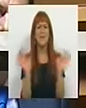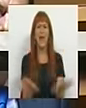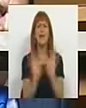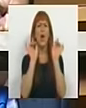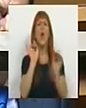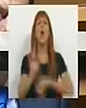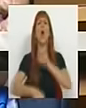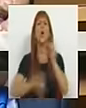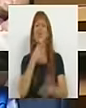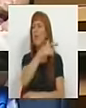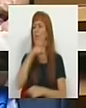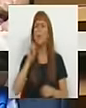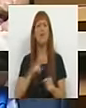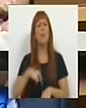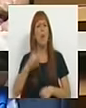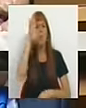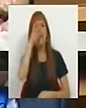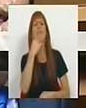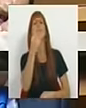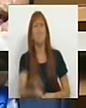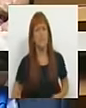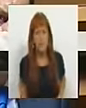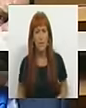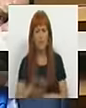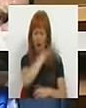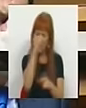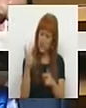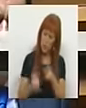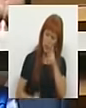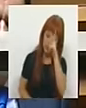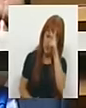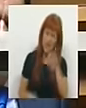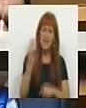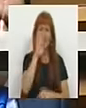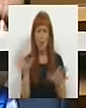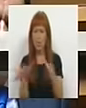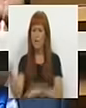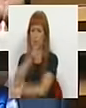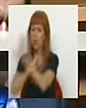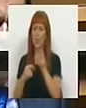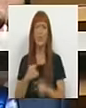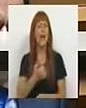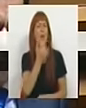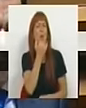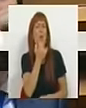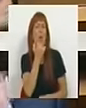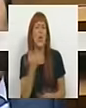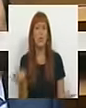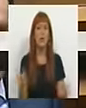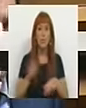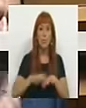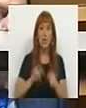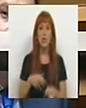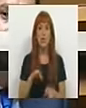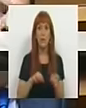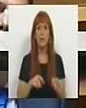com aquilo que foi a promessa do próprio Governo? Em segundo lugar, se a Comissão Europeia está tão satisfeita com